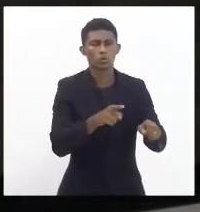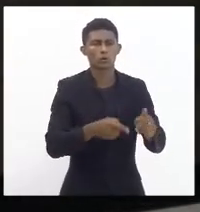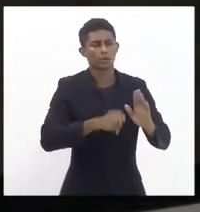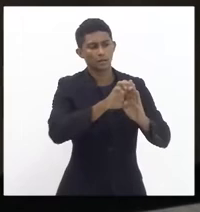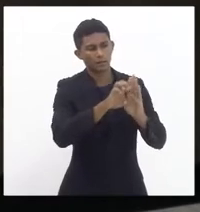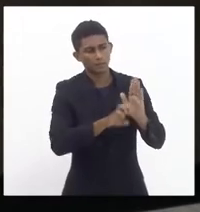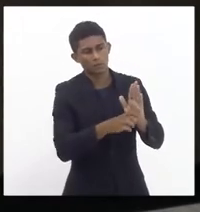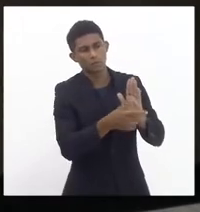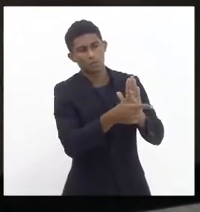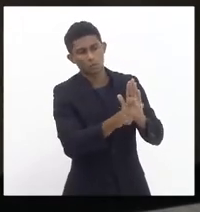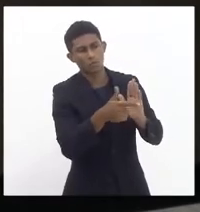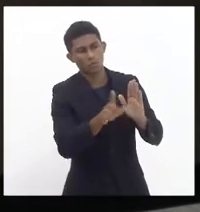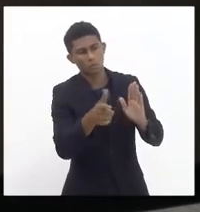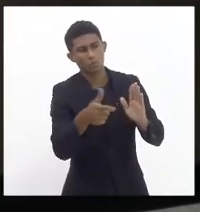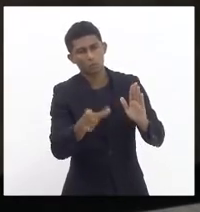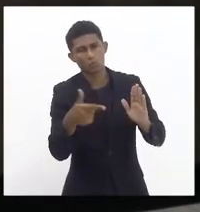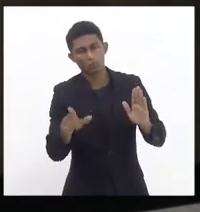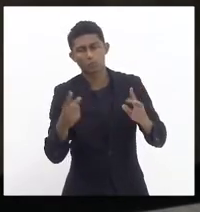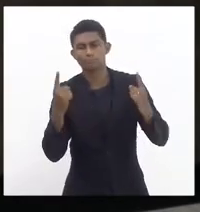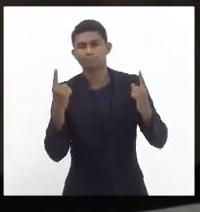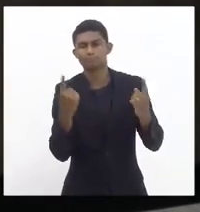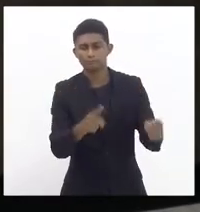demais emendas